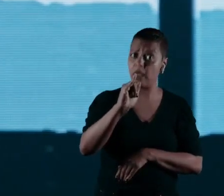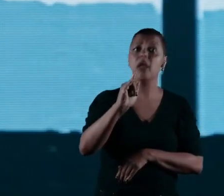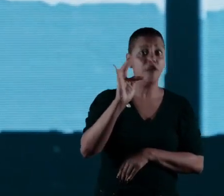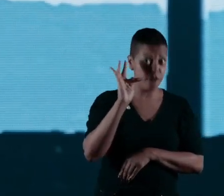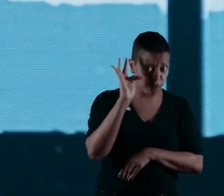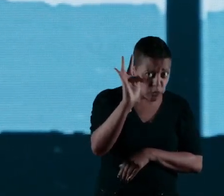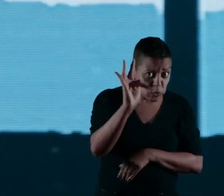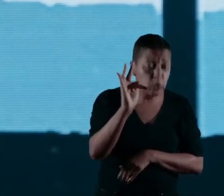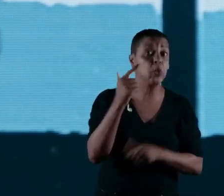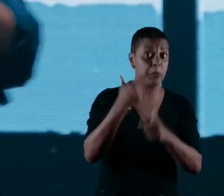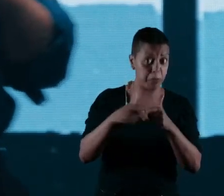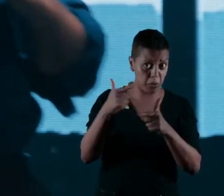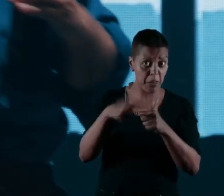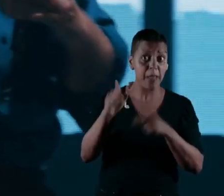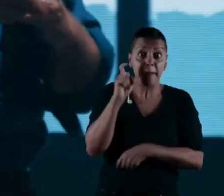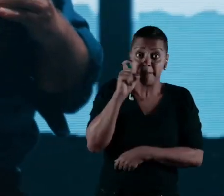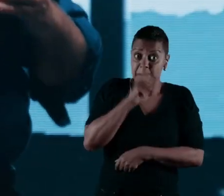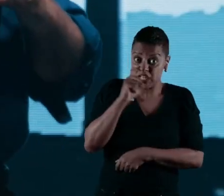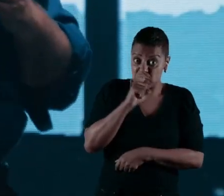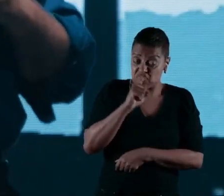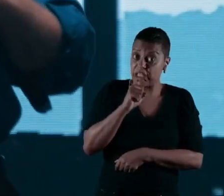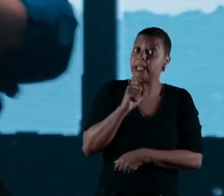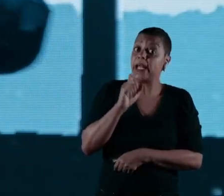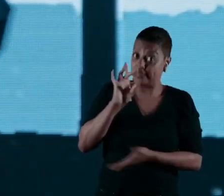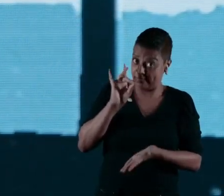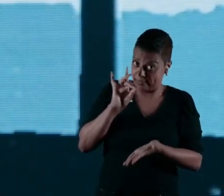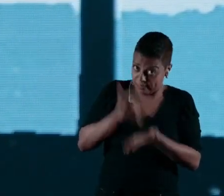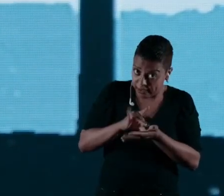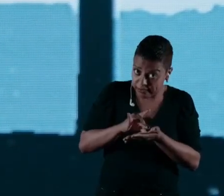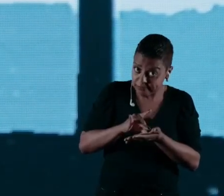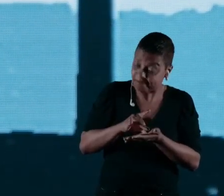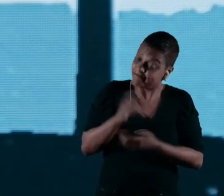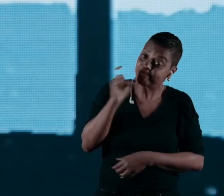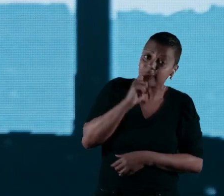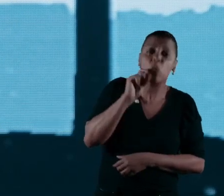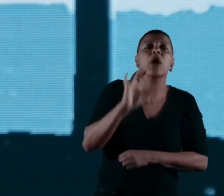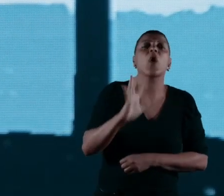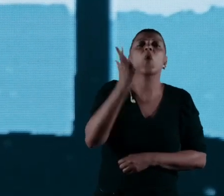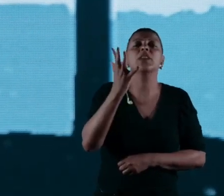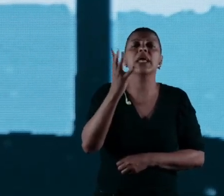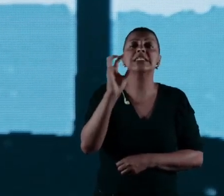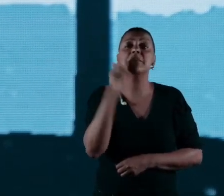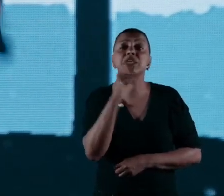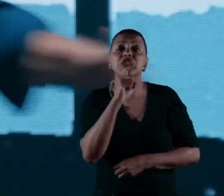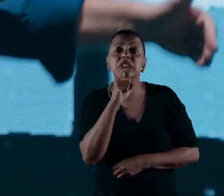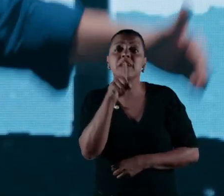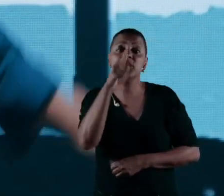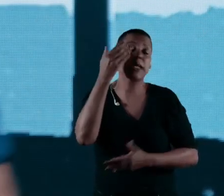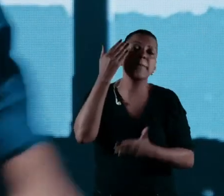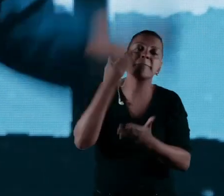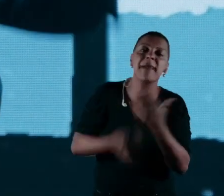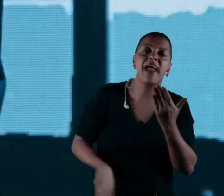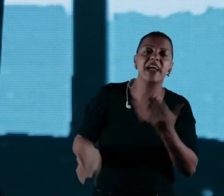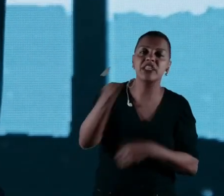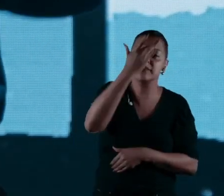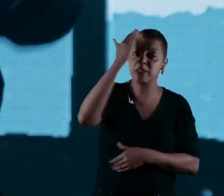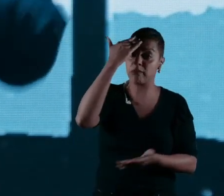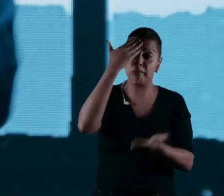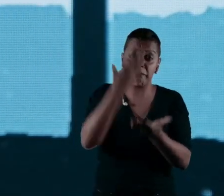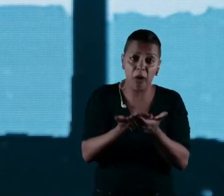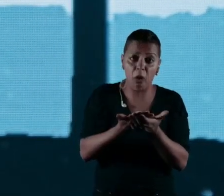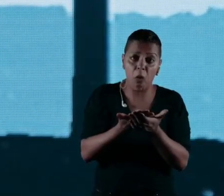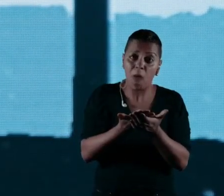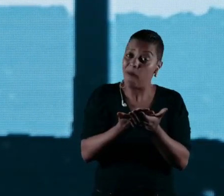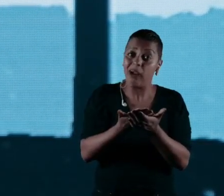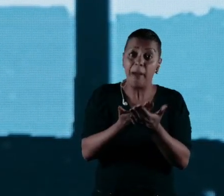é descoberto na mentira e na desonestidade, o que acontece com você? Você perde definitivamente aquela porta que